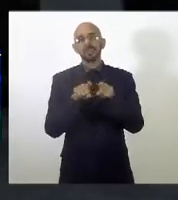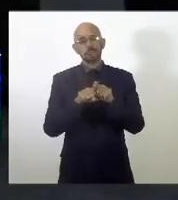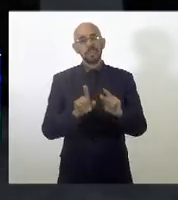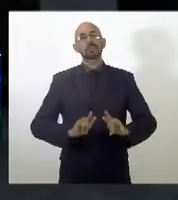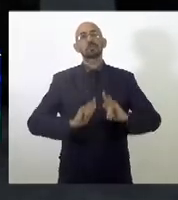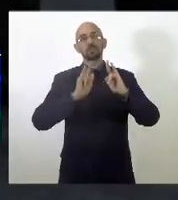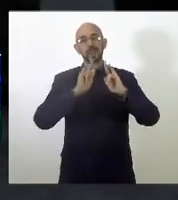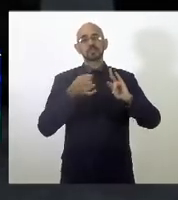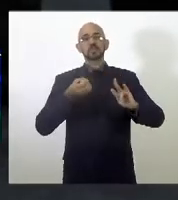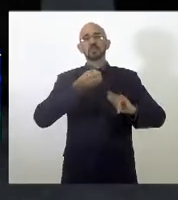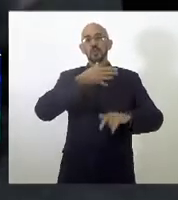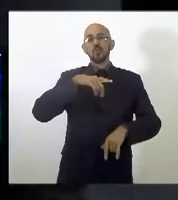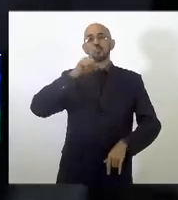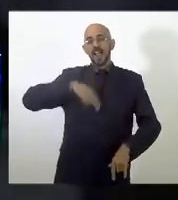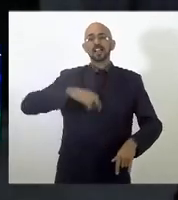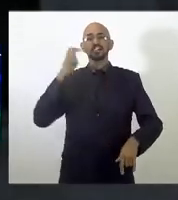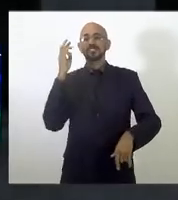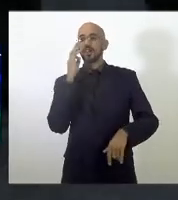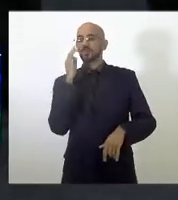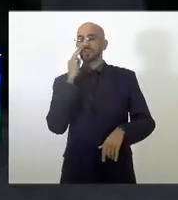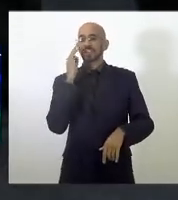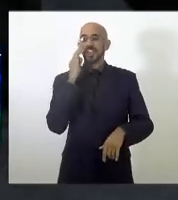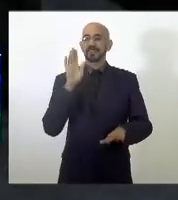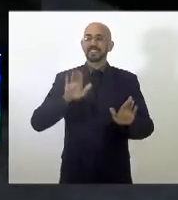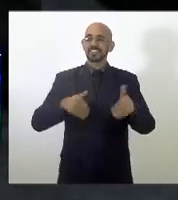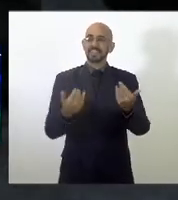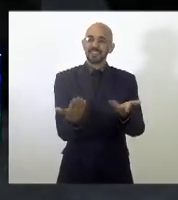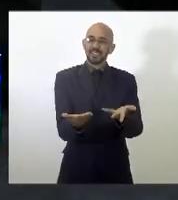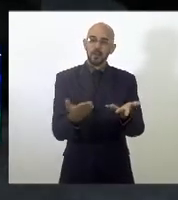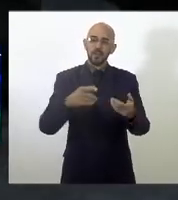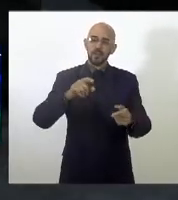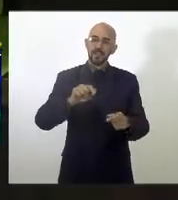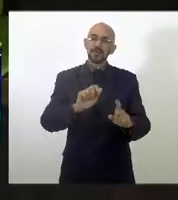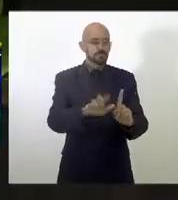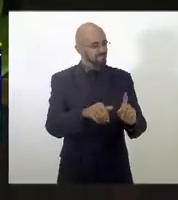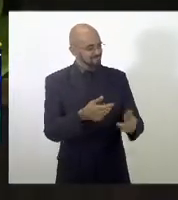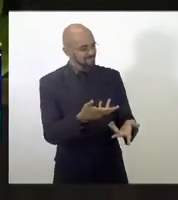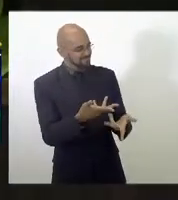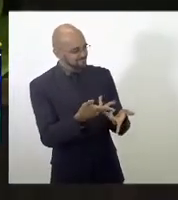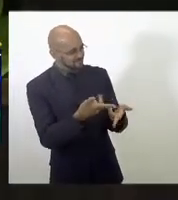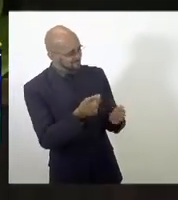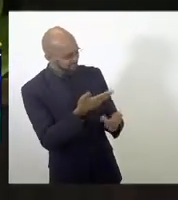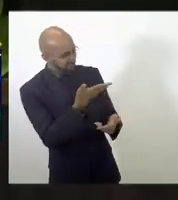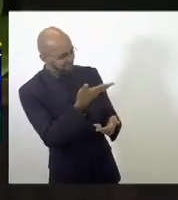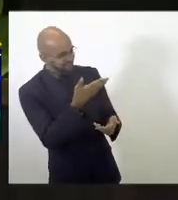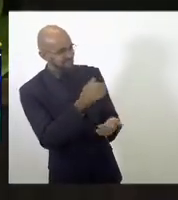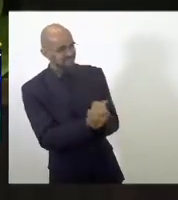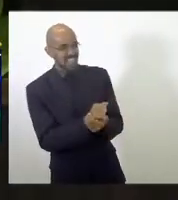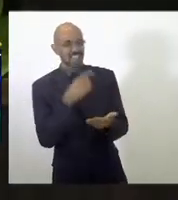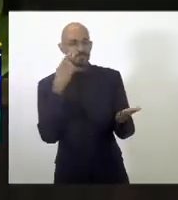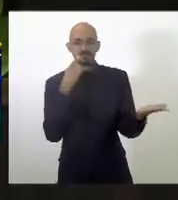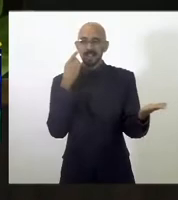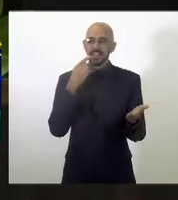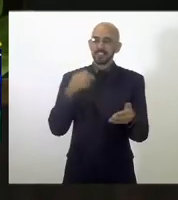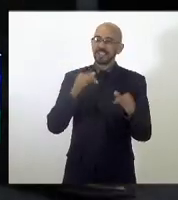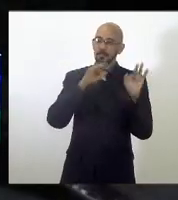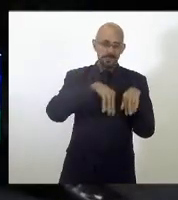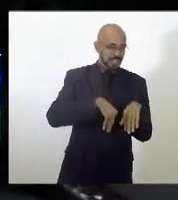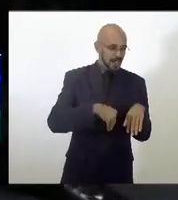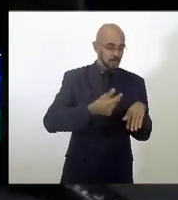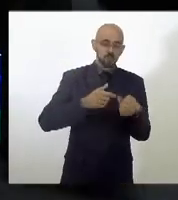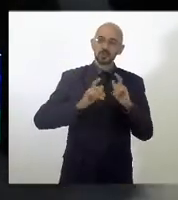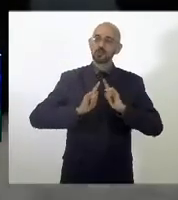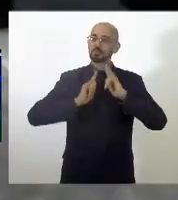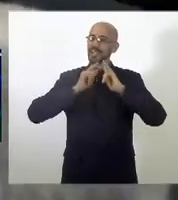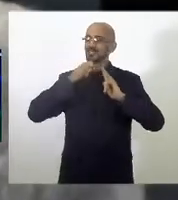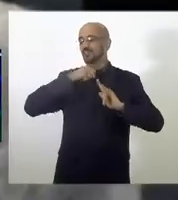novo do deputado Valdeque. Então, muito prestígio, deputado. Muito prestígio. Terminamos lá e iniciamos aqui com o